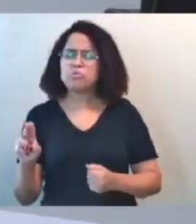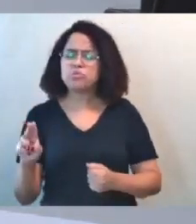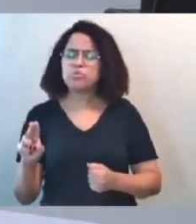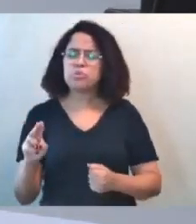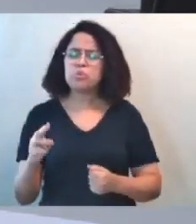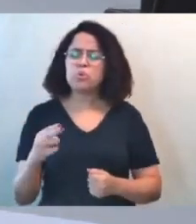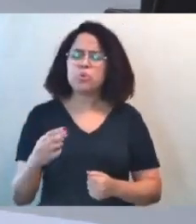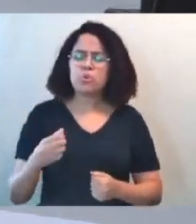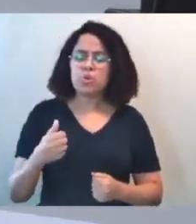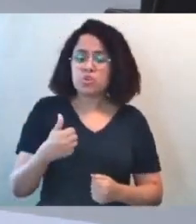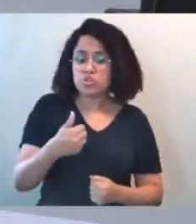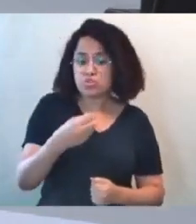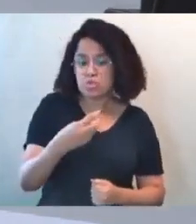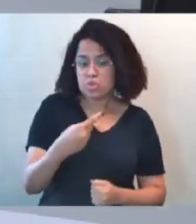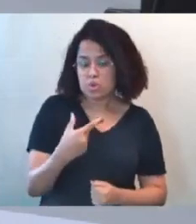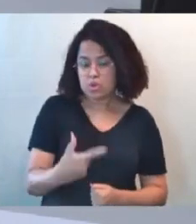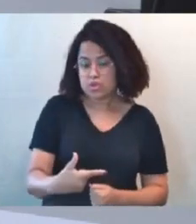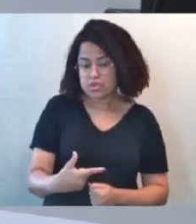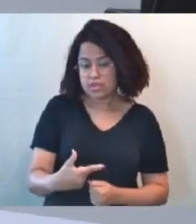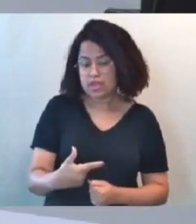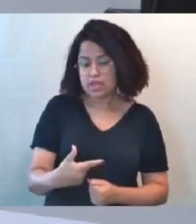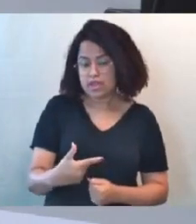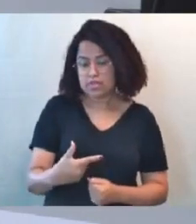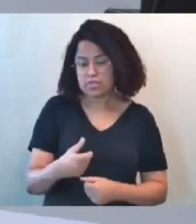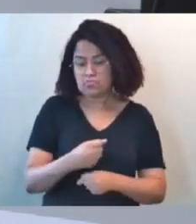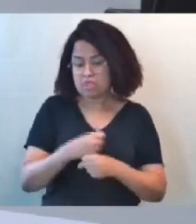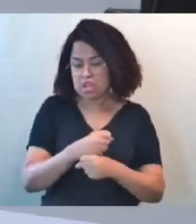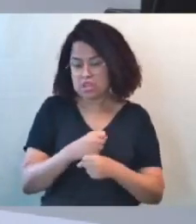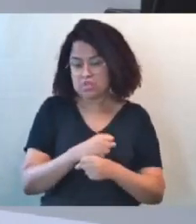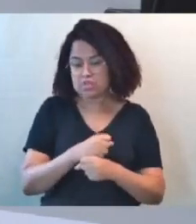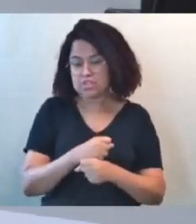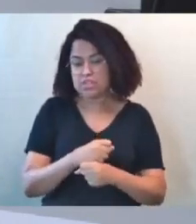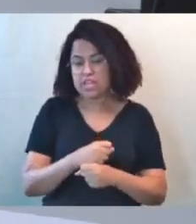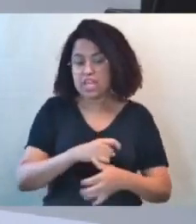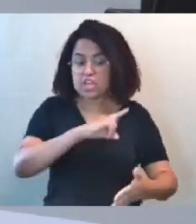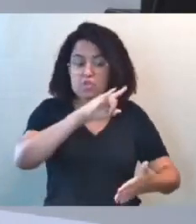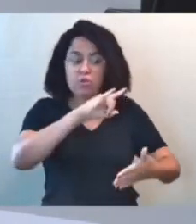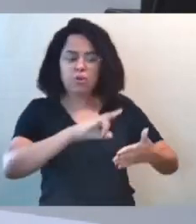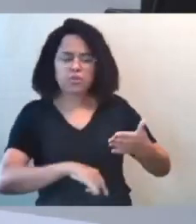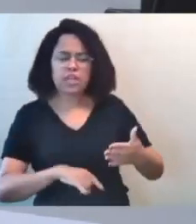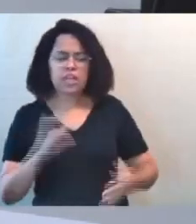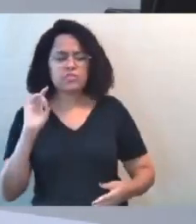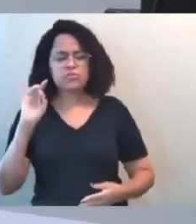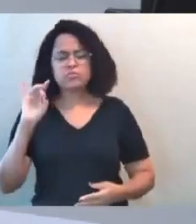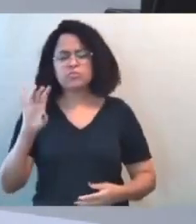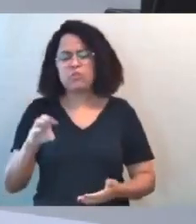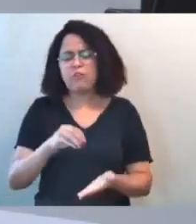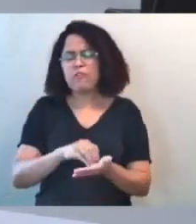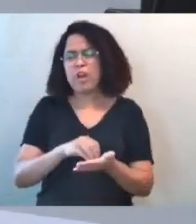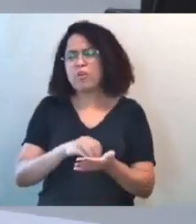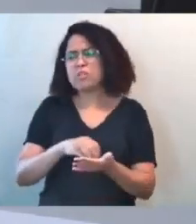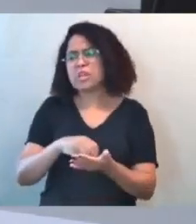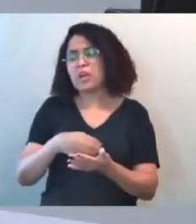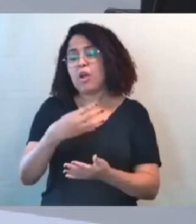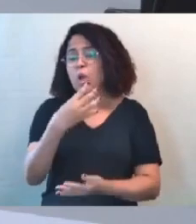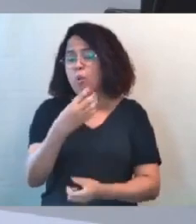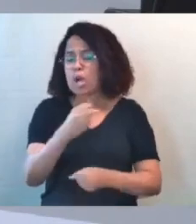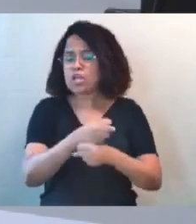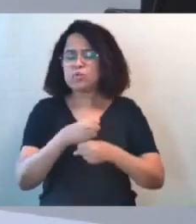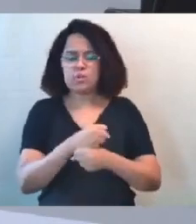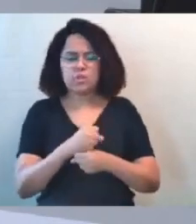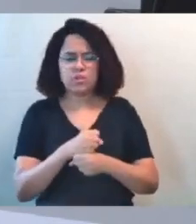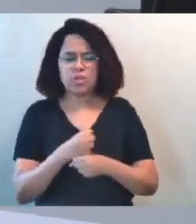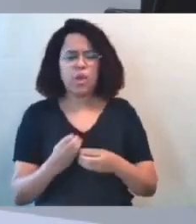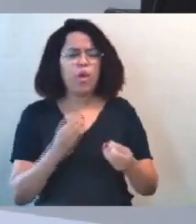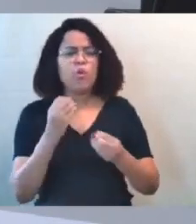4 anos, explica para gente como que nós não estamos entregando um ônibus para o sistema.